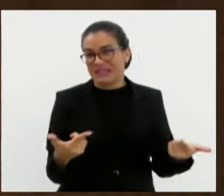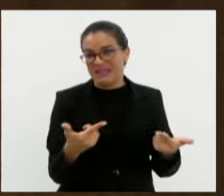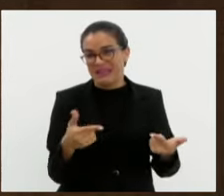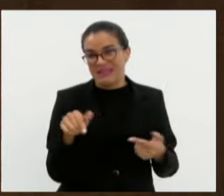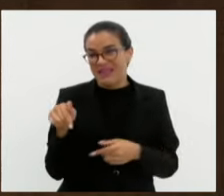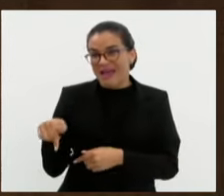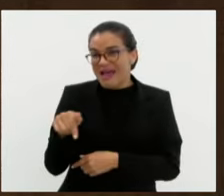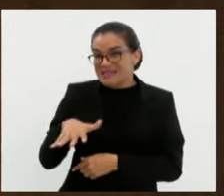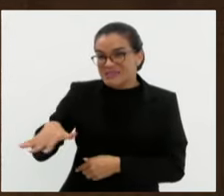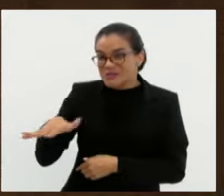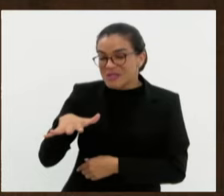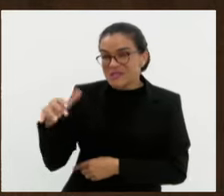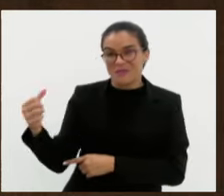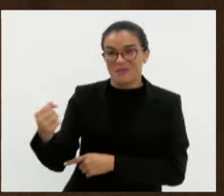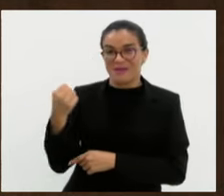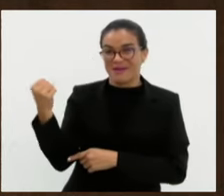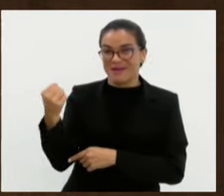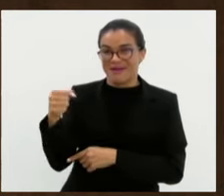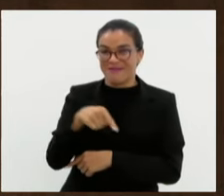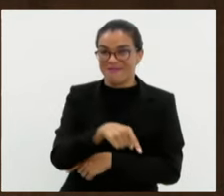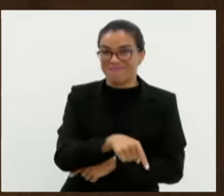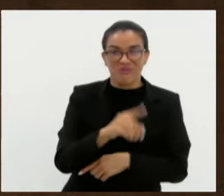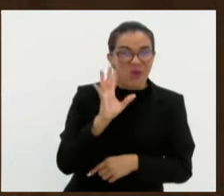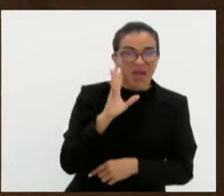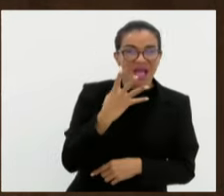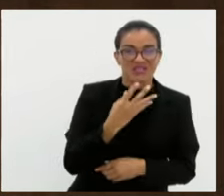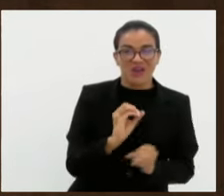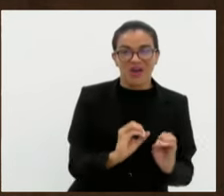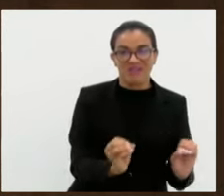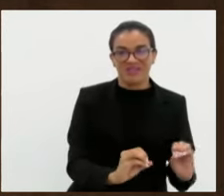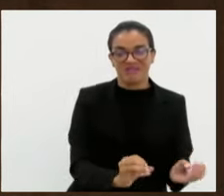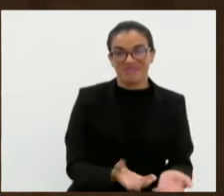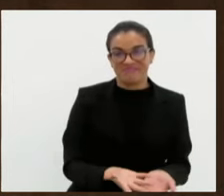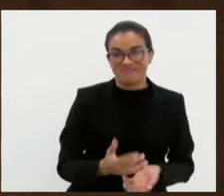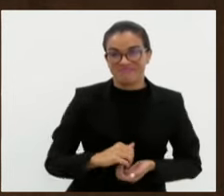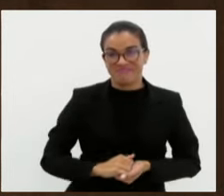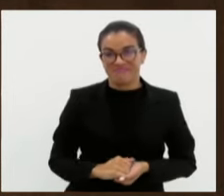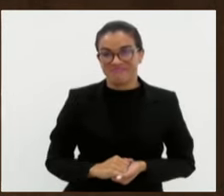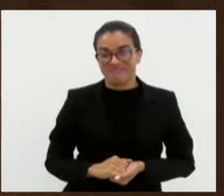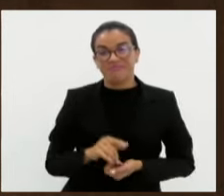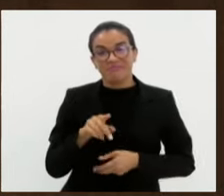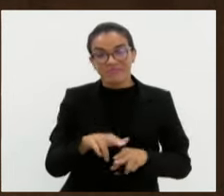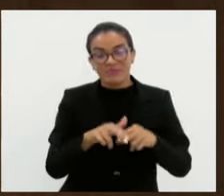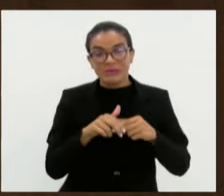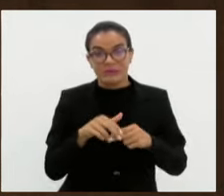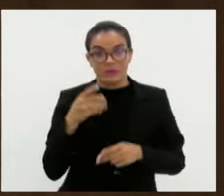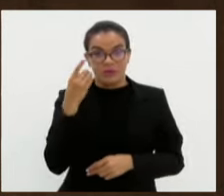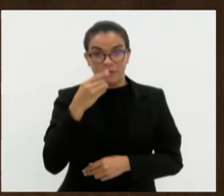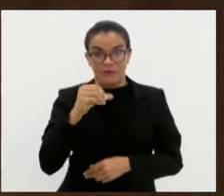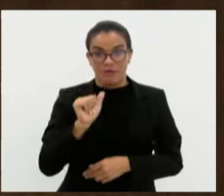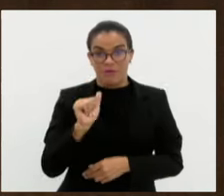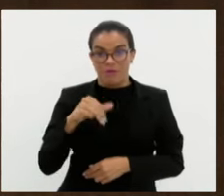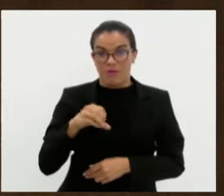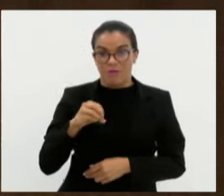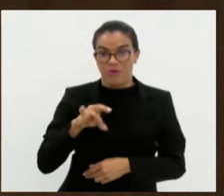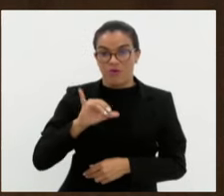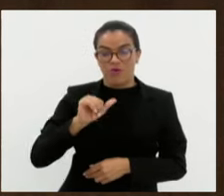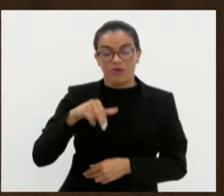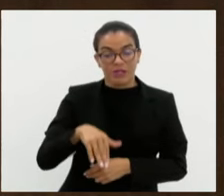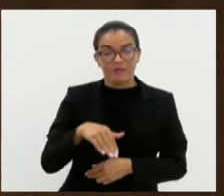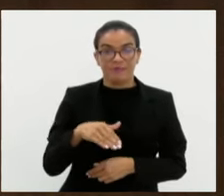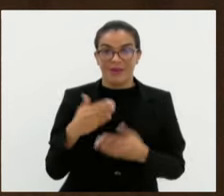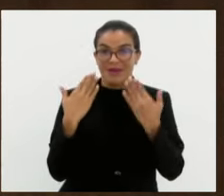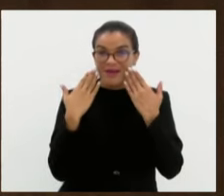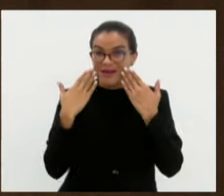enfermidade em questão. Como bem disse o deputado Amorim, veja bem, a apresentação